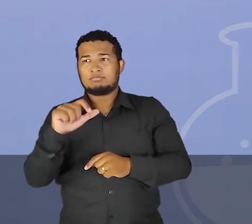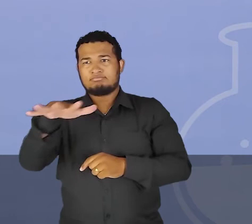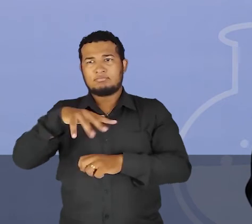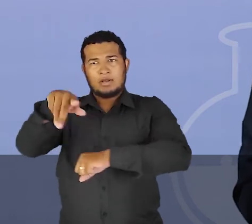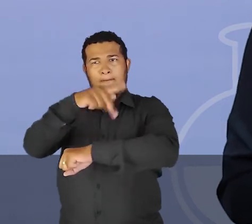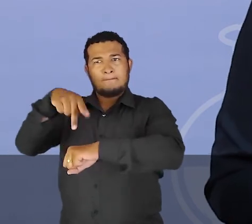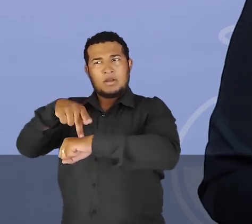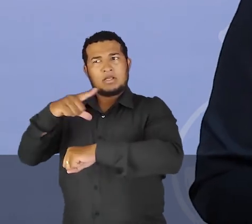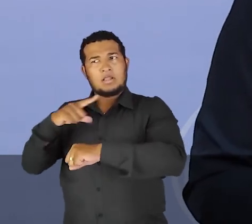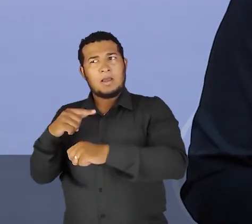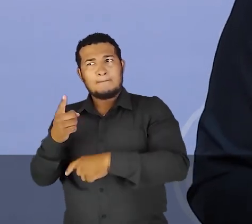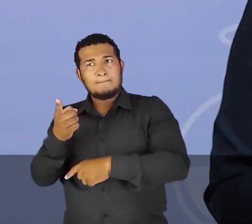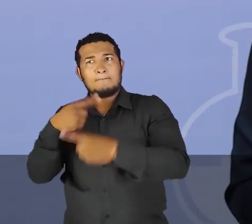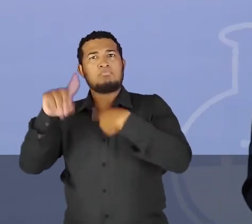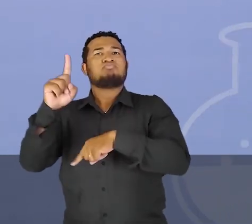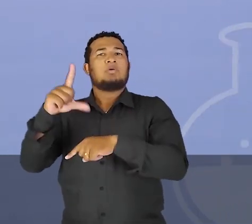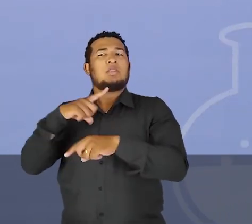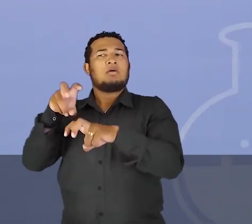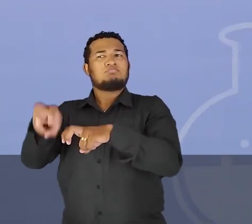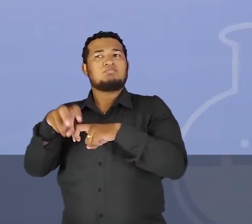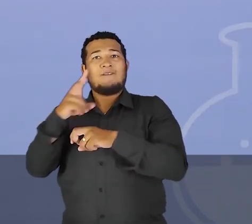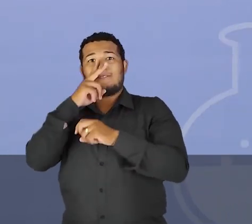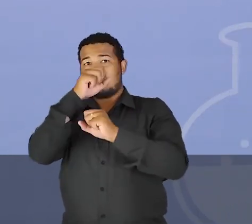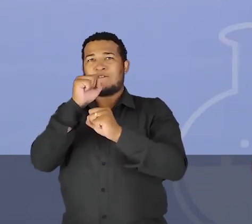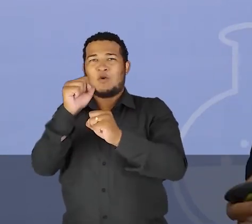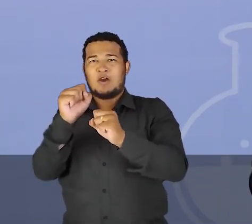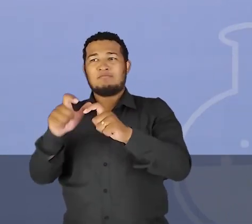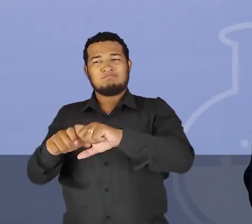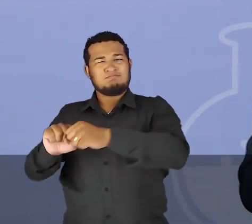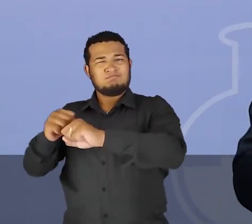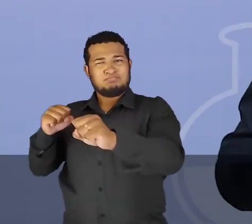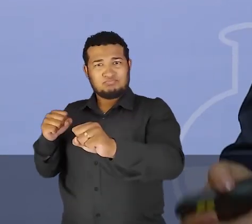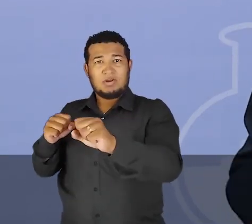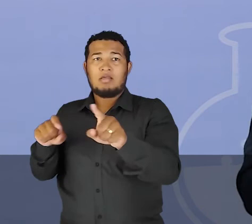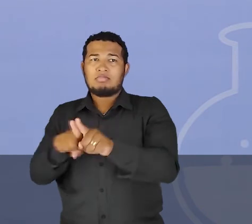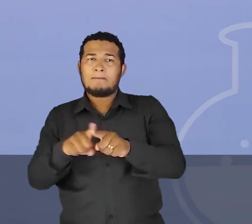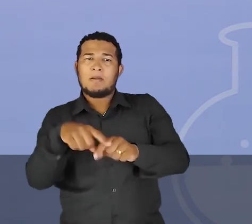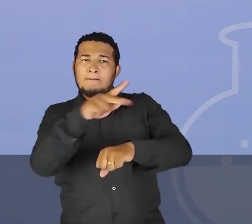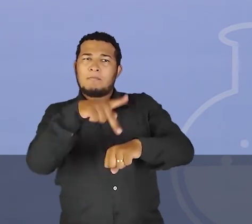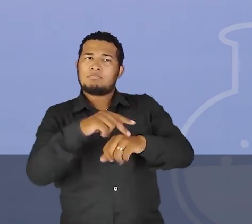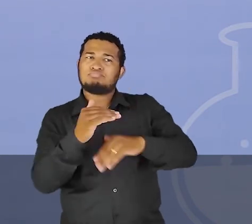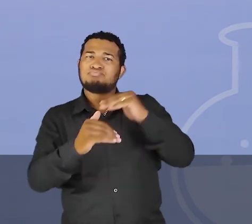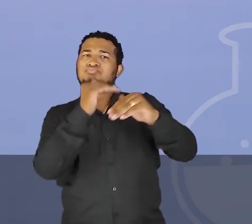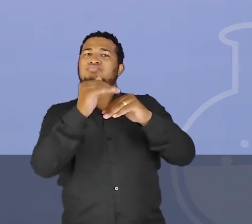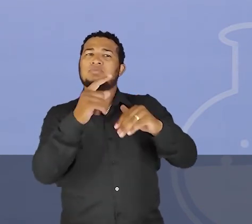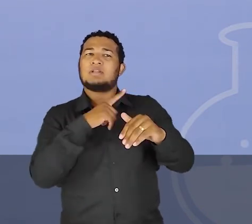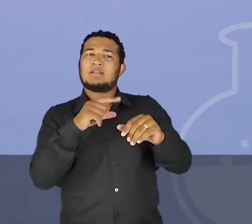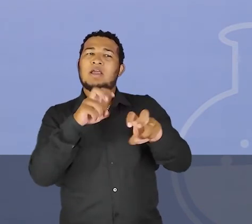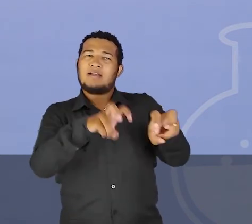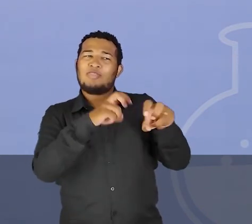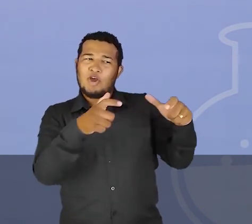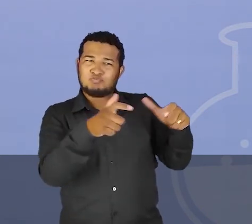países desenvolvidos de agricultura mais intensiva e dos países mais em desenvolvimento com agricultura